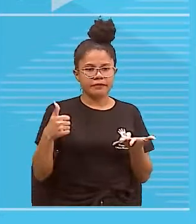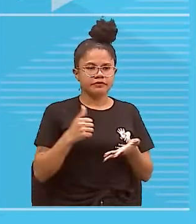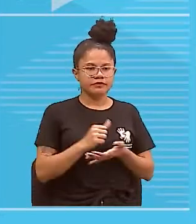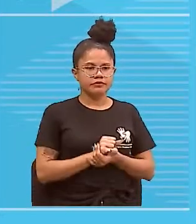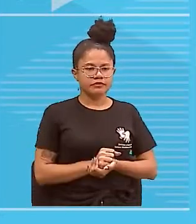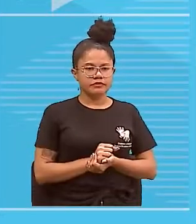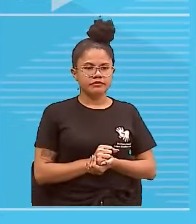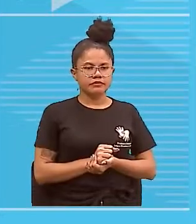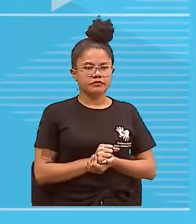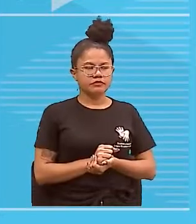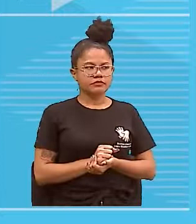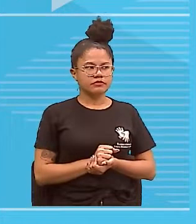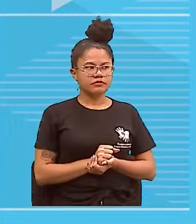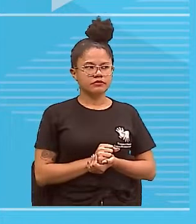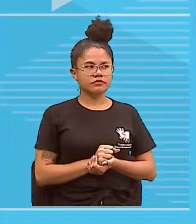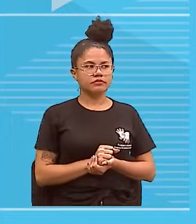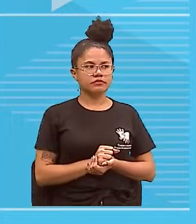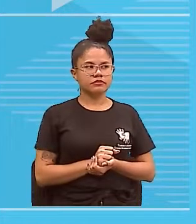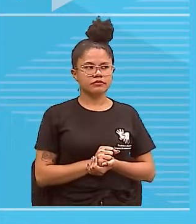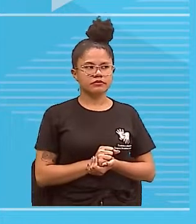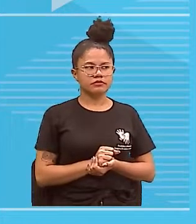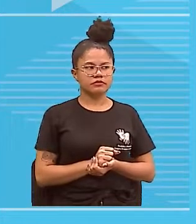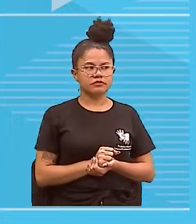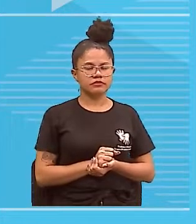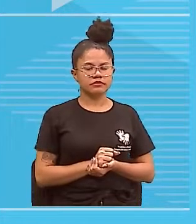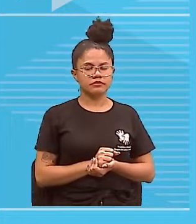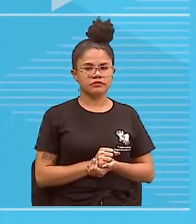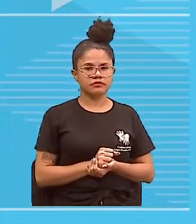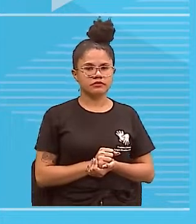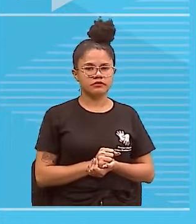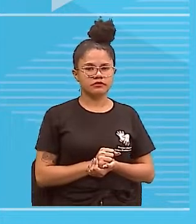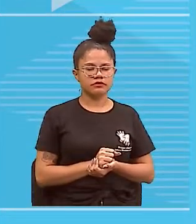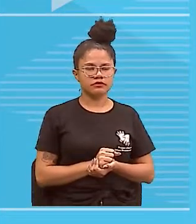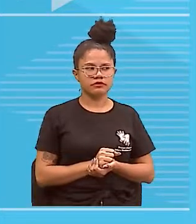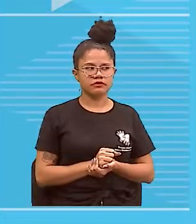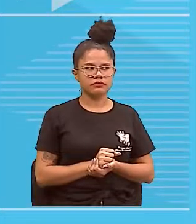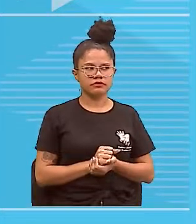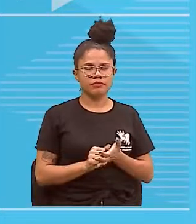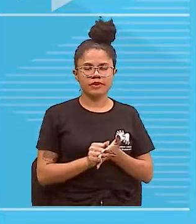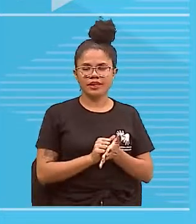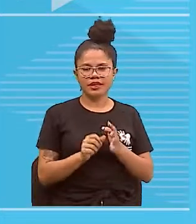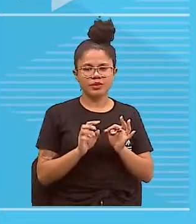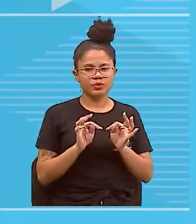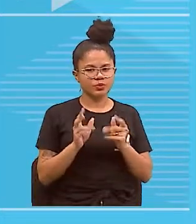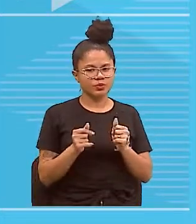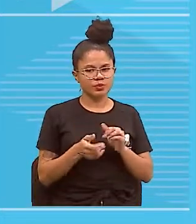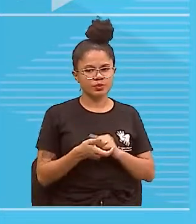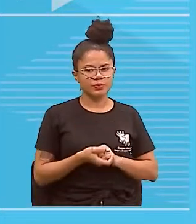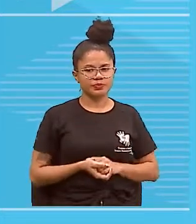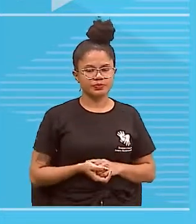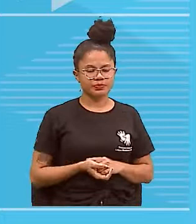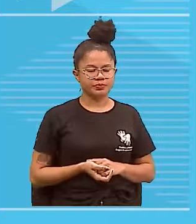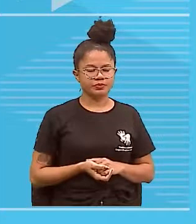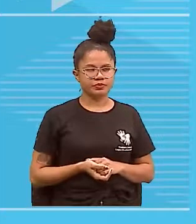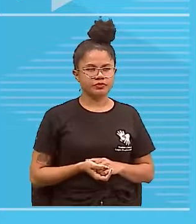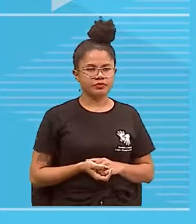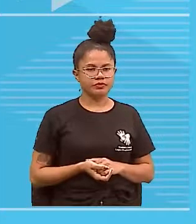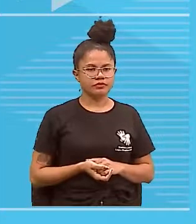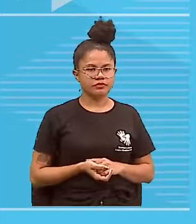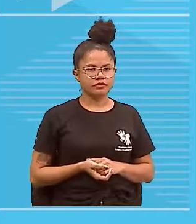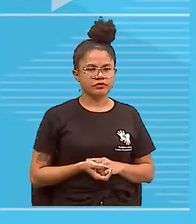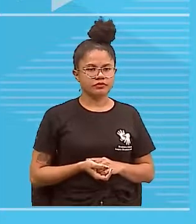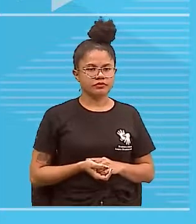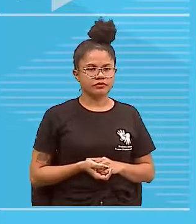é para escrever isso espantalhas que eu apaguei tudo tá aqui Espanha